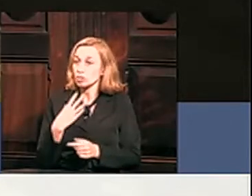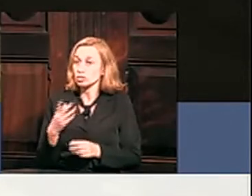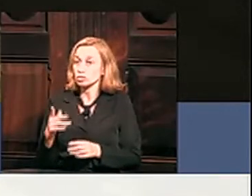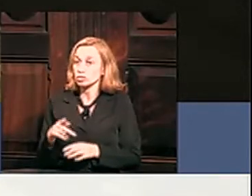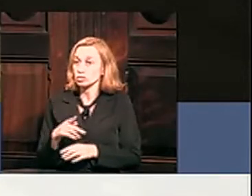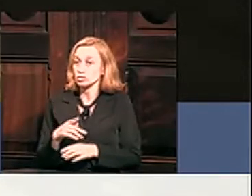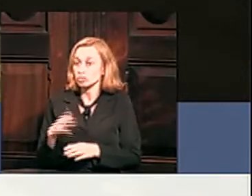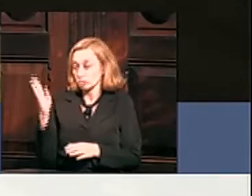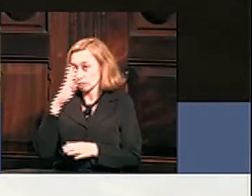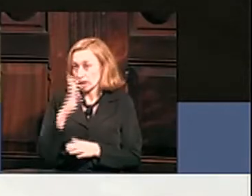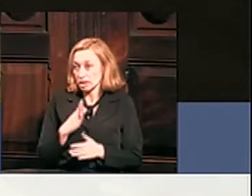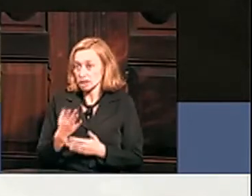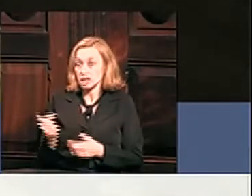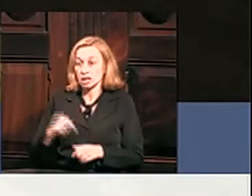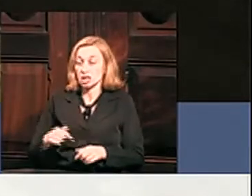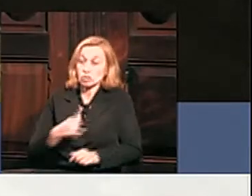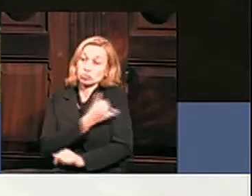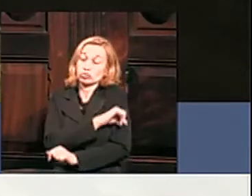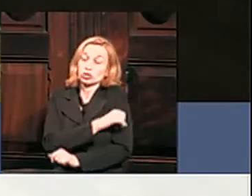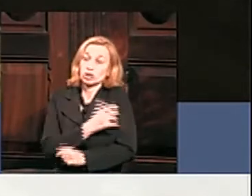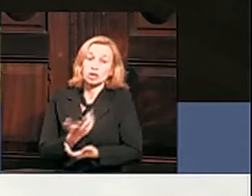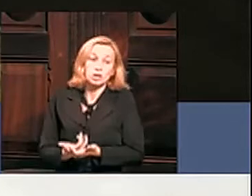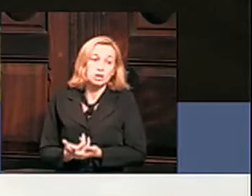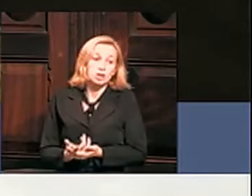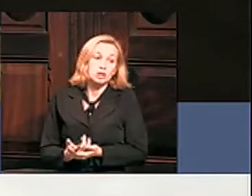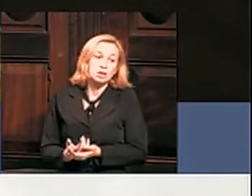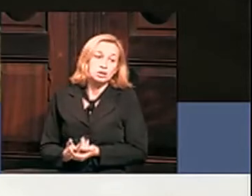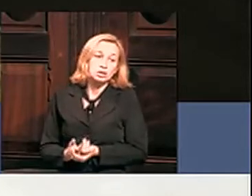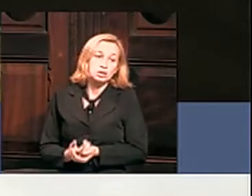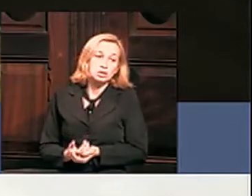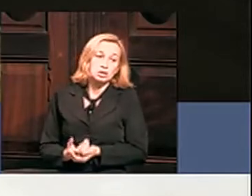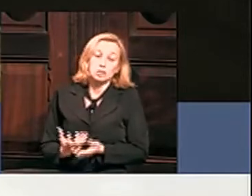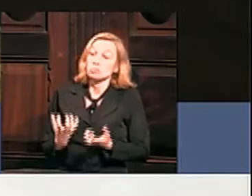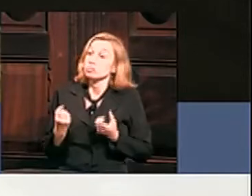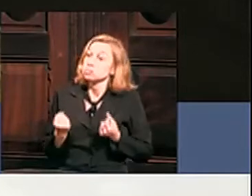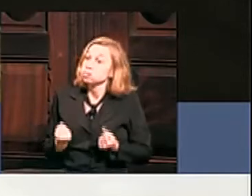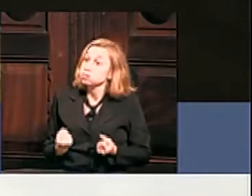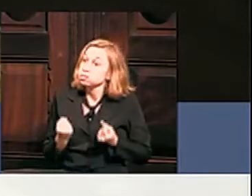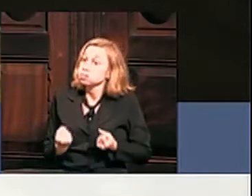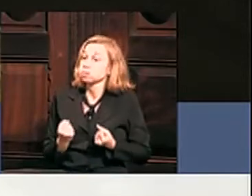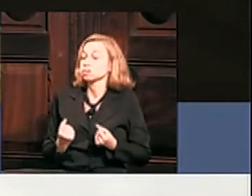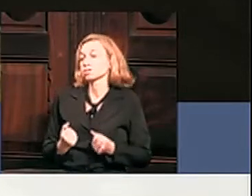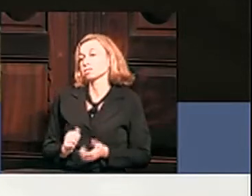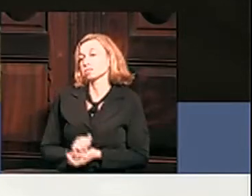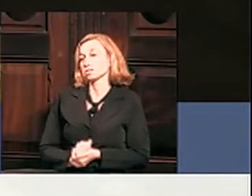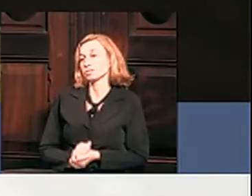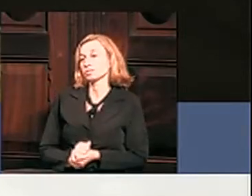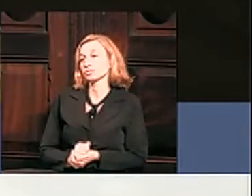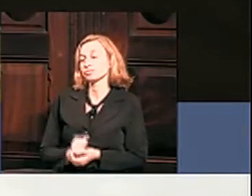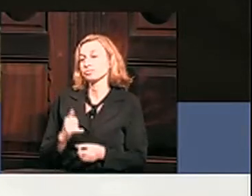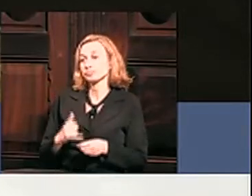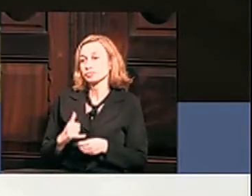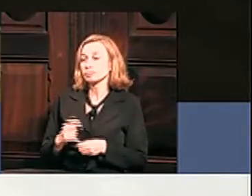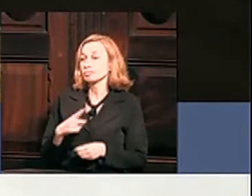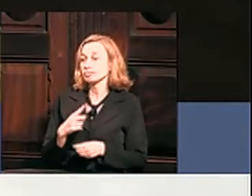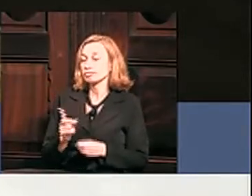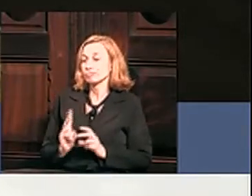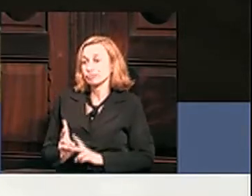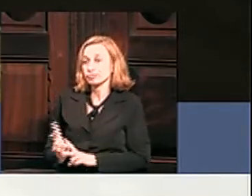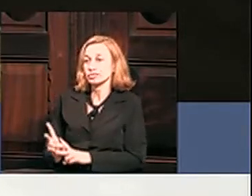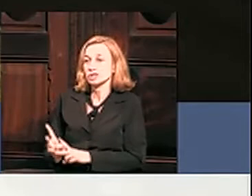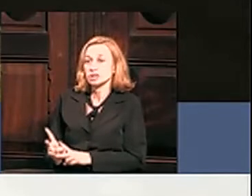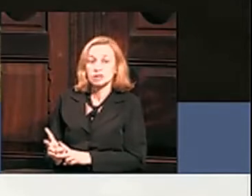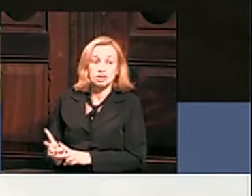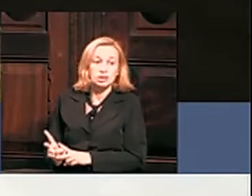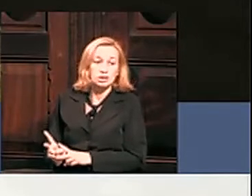a gasolina aqui no Rio de Janeiro é um dos mais pesados. E isso vai continuar. Nós não